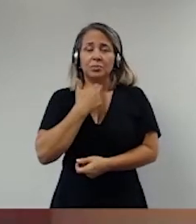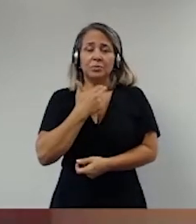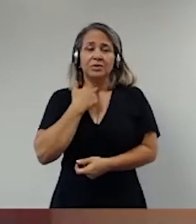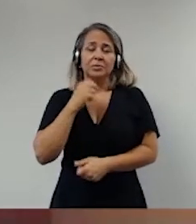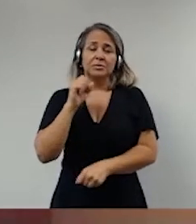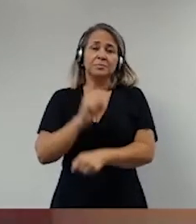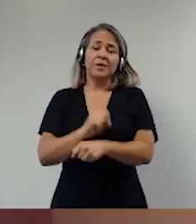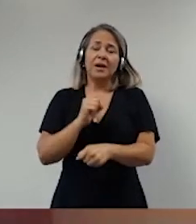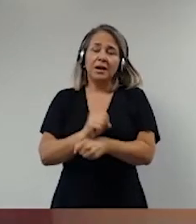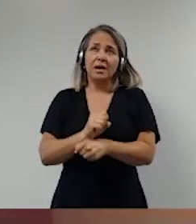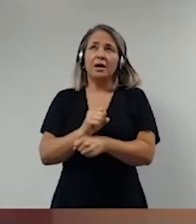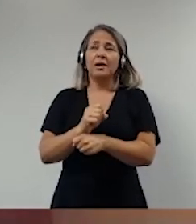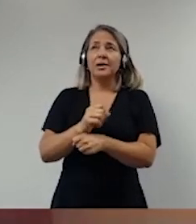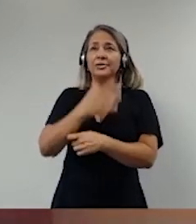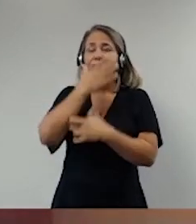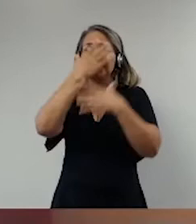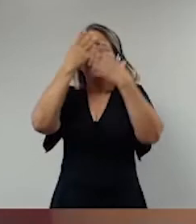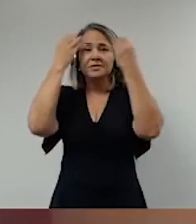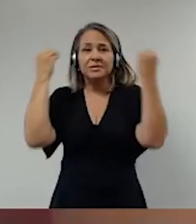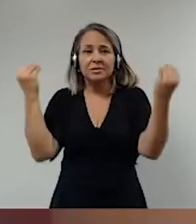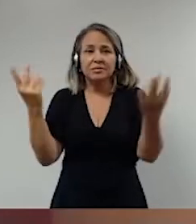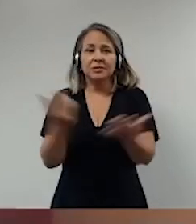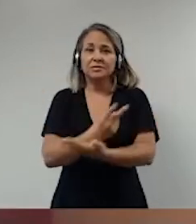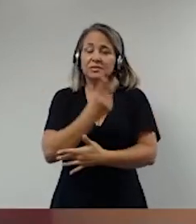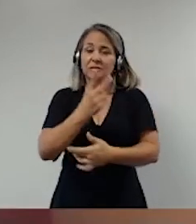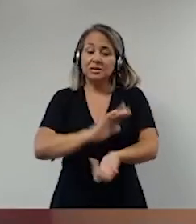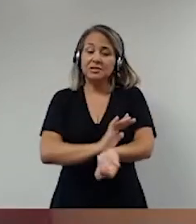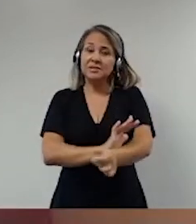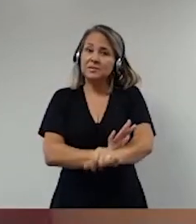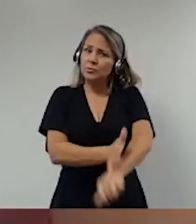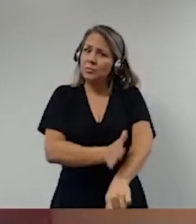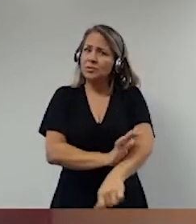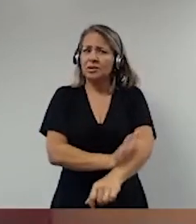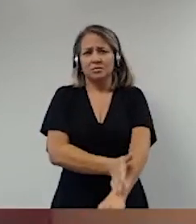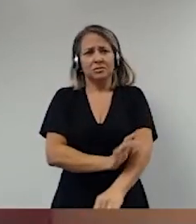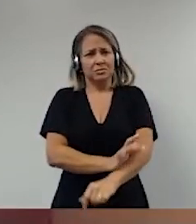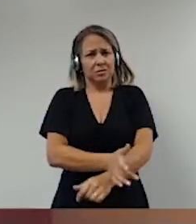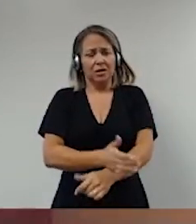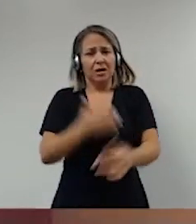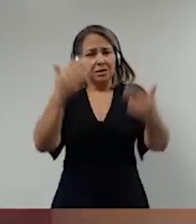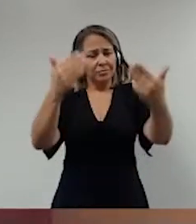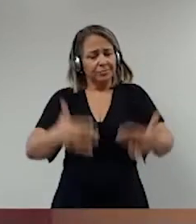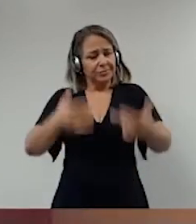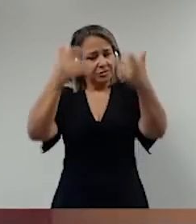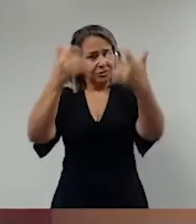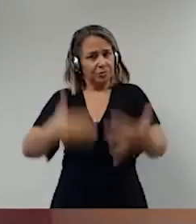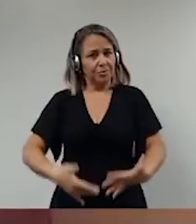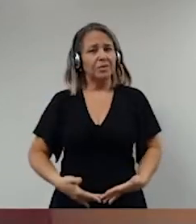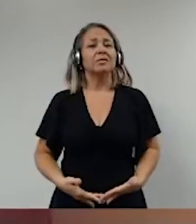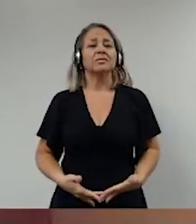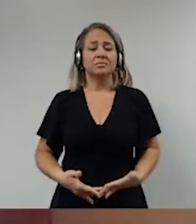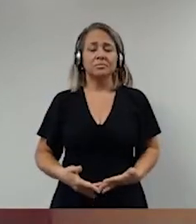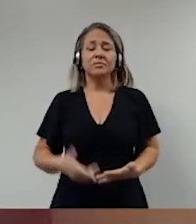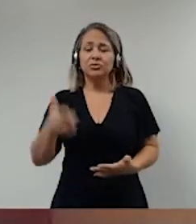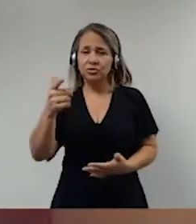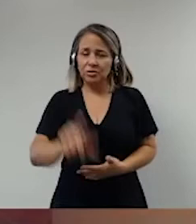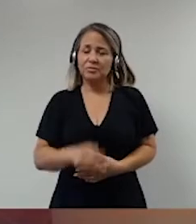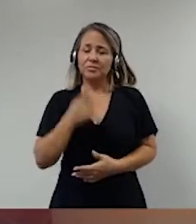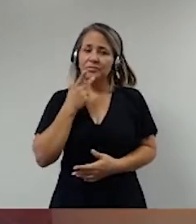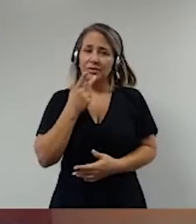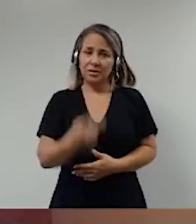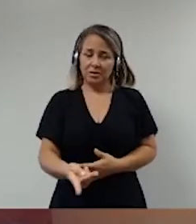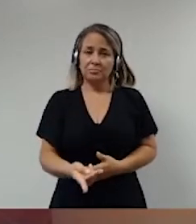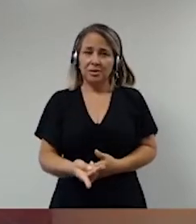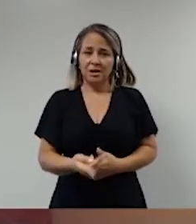fechar os olhos diante da desigualdade racial, uma vez que nós estamos diante daquilo que já se falou, Cornel West falou isso, estou repetindo sempre, a